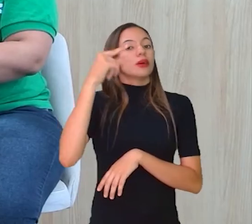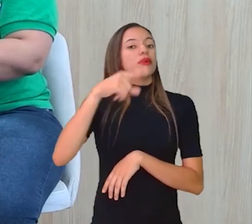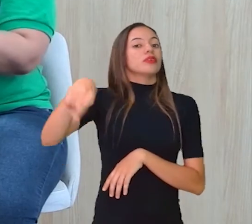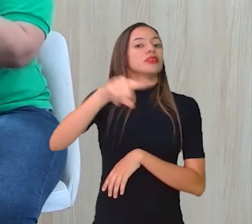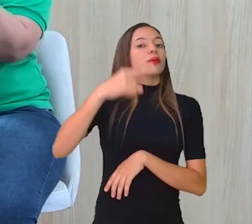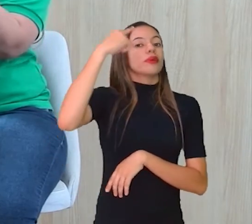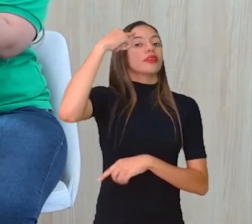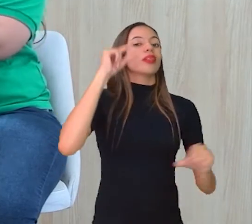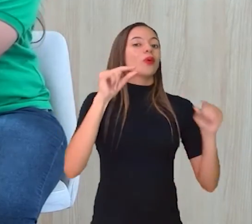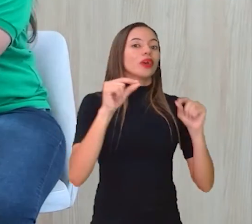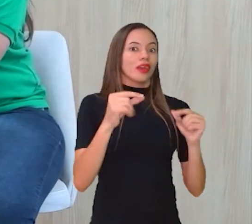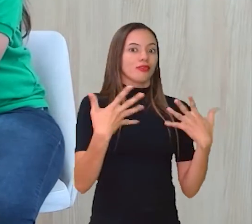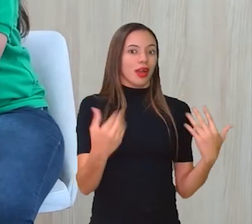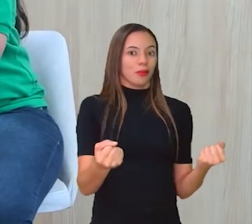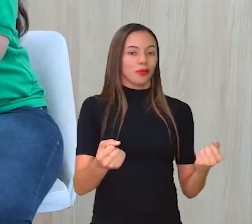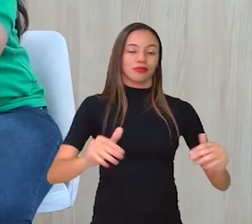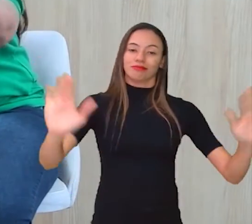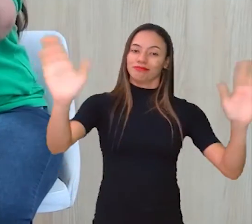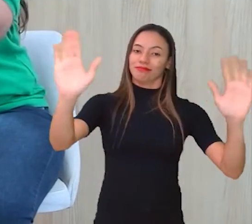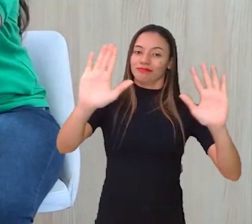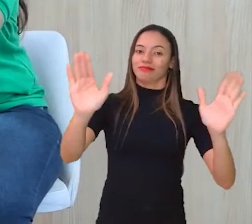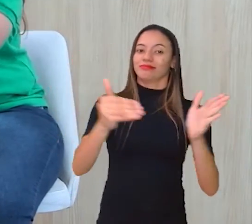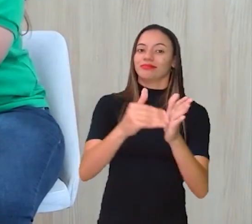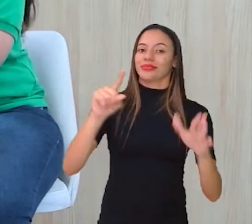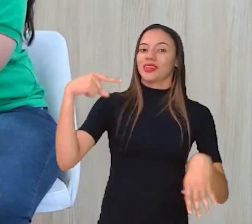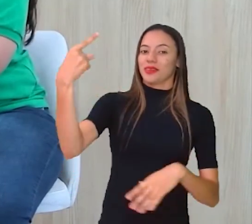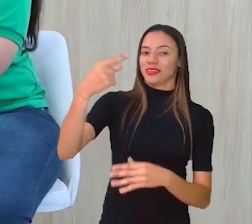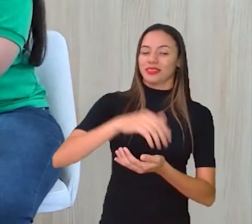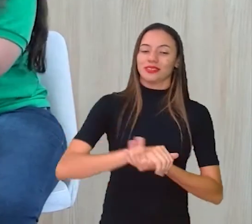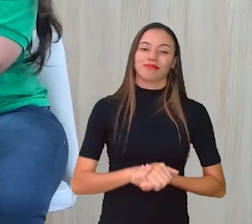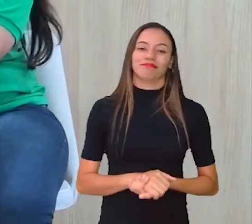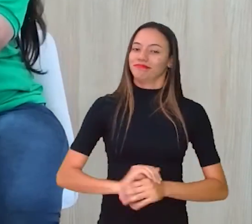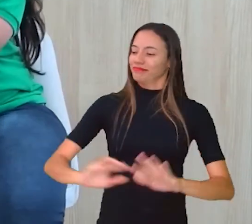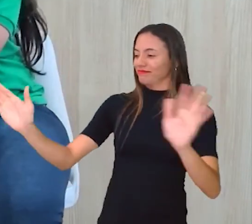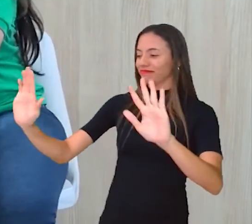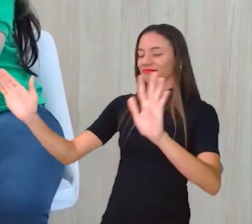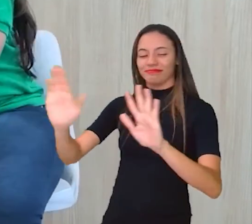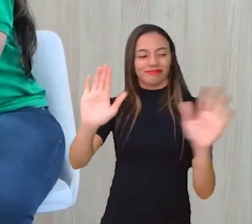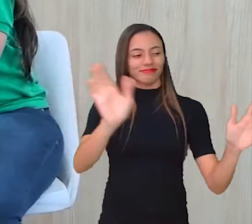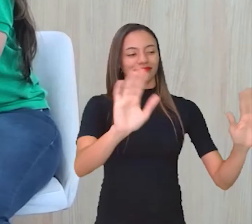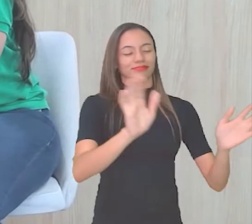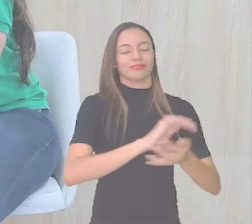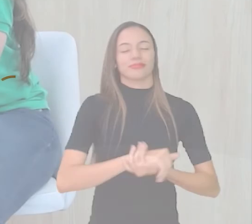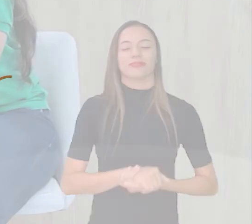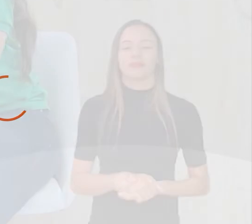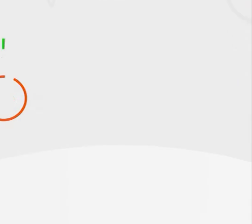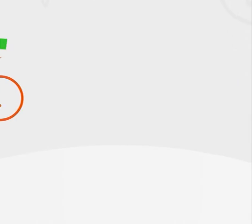Ok? Vamos lá? Vamos lá. Tchau, gente. Até a próxima. Tchau, tchau. Tchau.